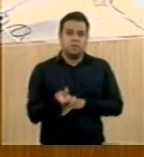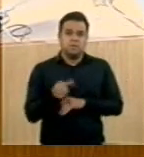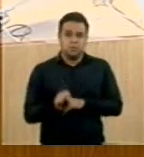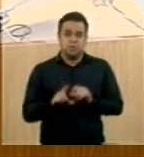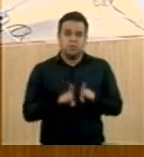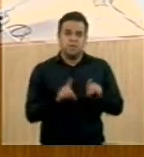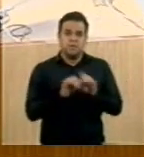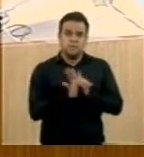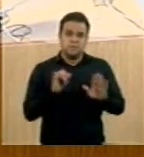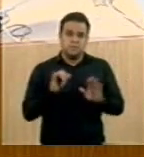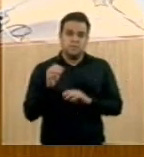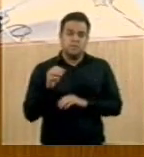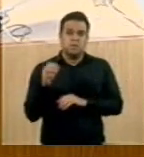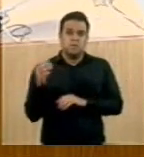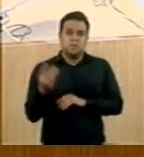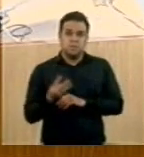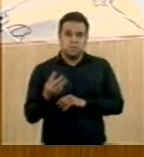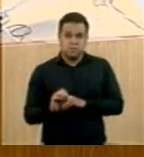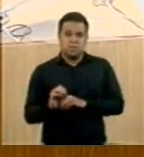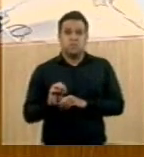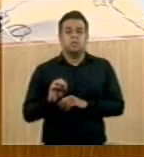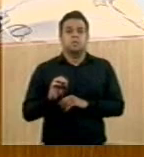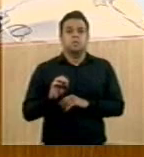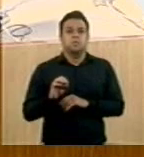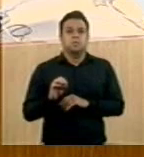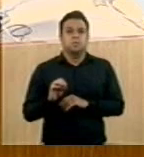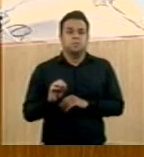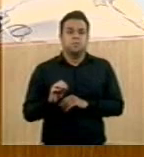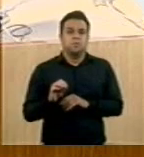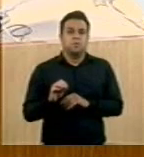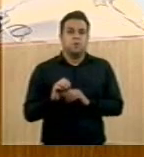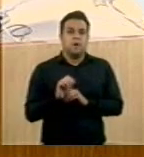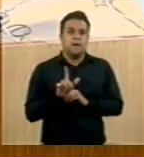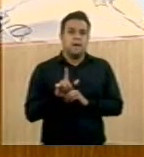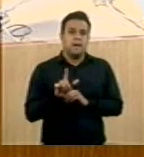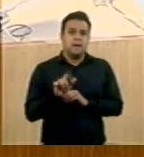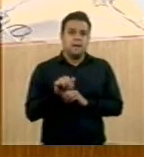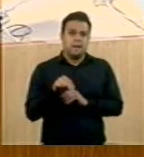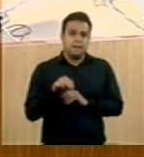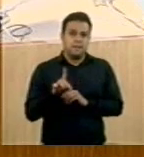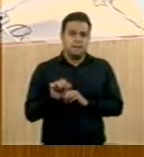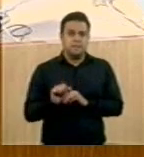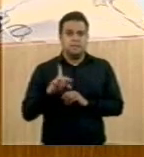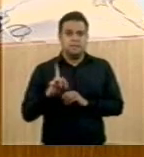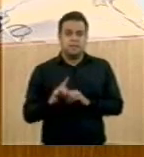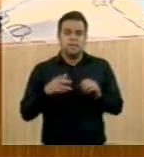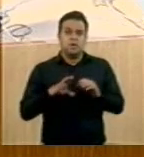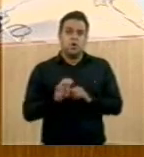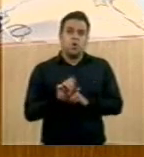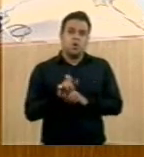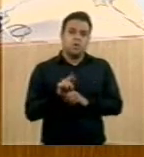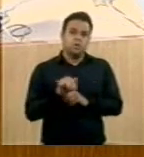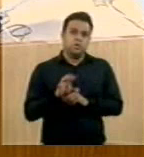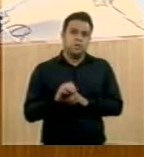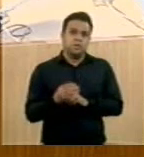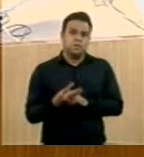inciso 30º da linha D do artigo 25 da resolução colegiada número 34 de 2014